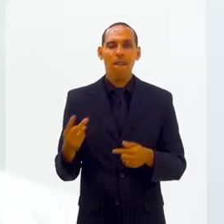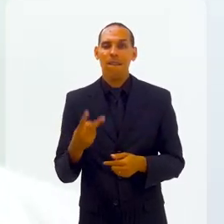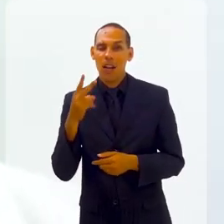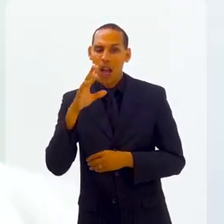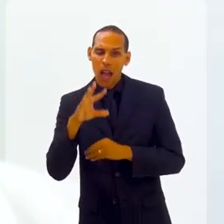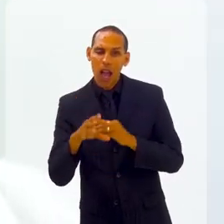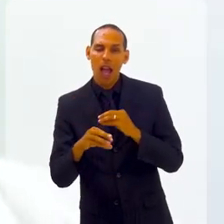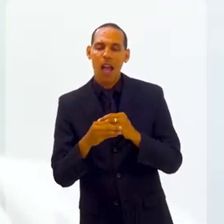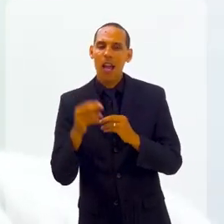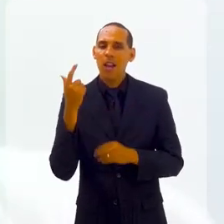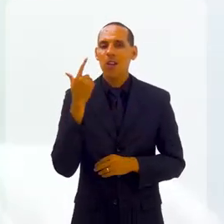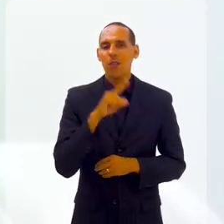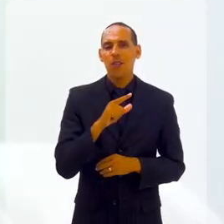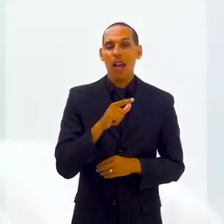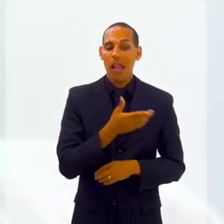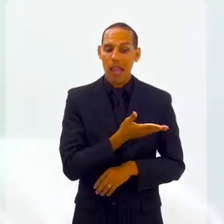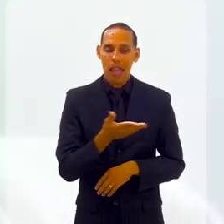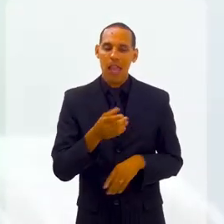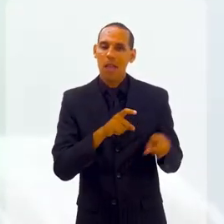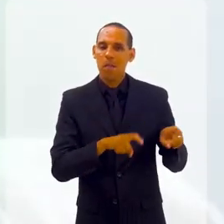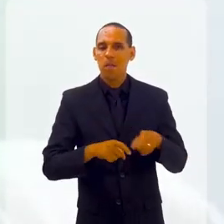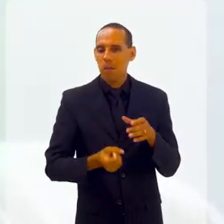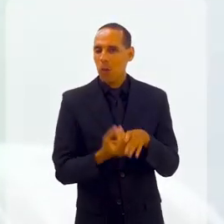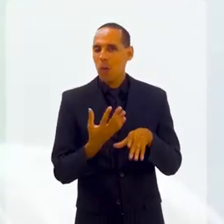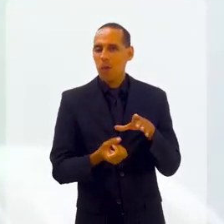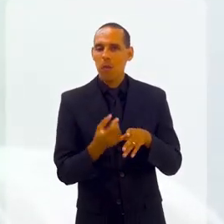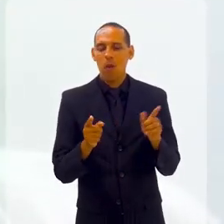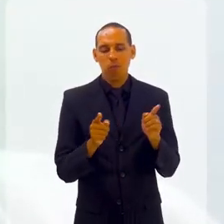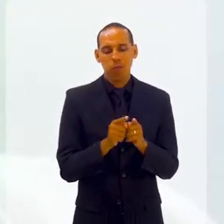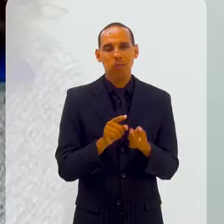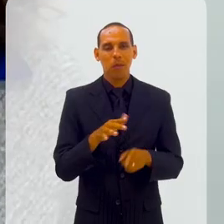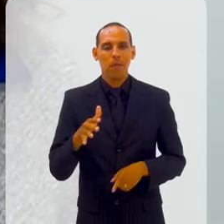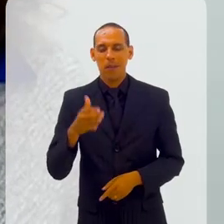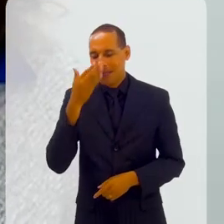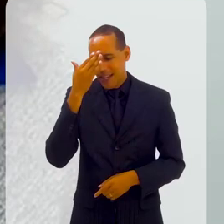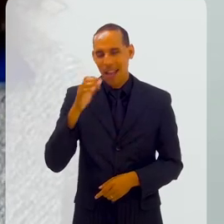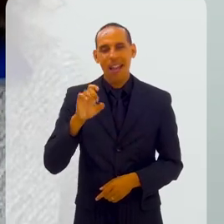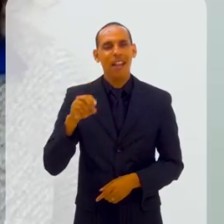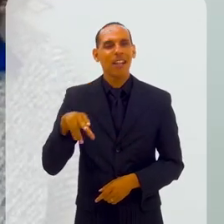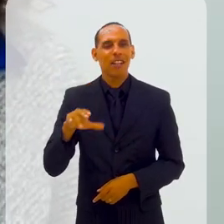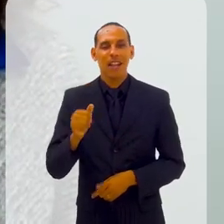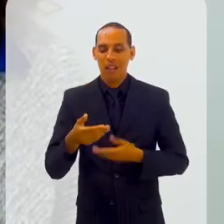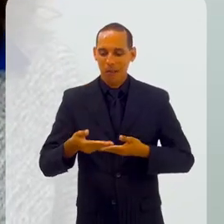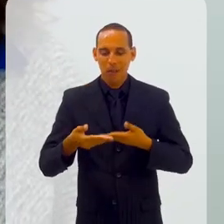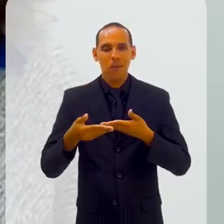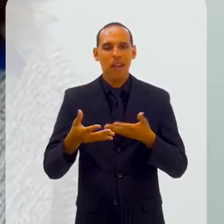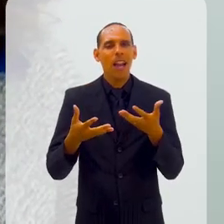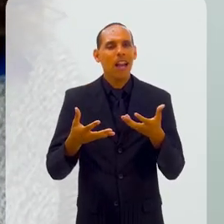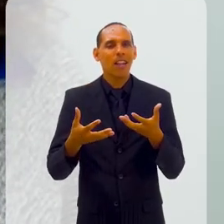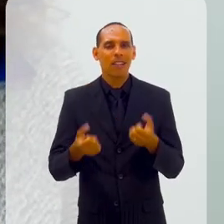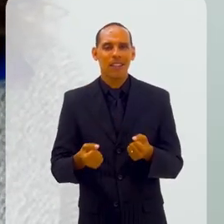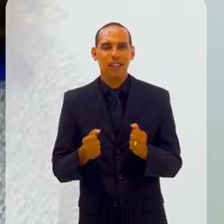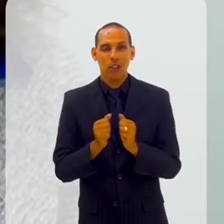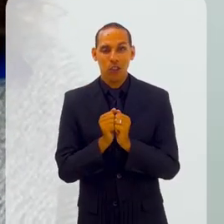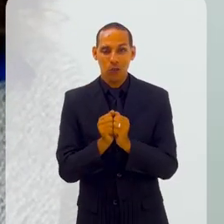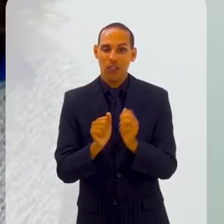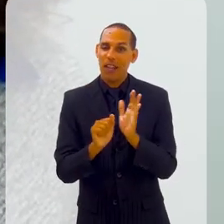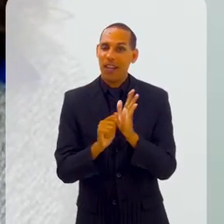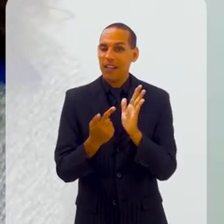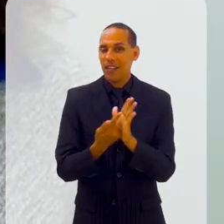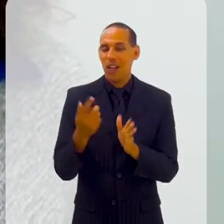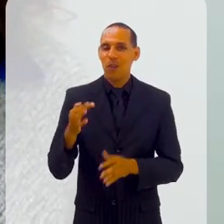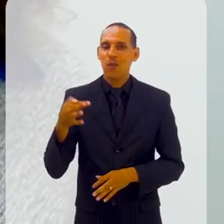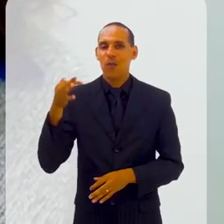de valor a um negócio desses pequenos e médios produtores é de uma muito obrigada por ter aceitado o convite de estar aqui com a gente